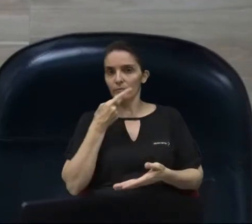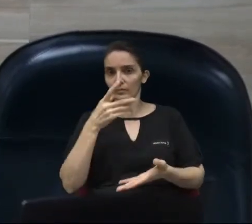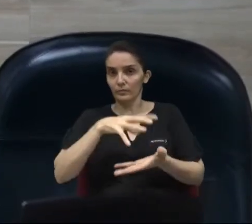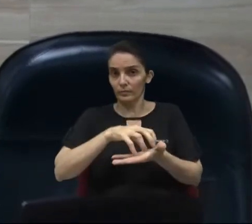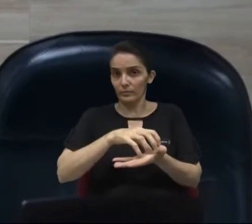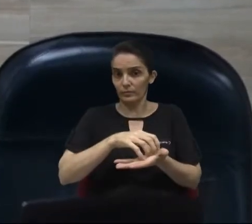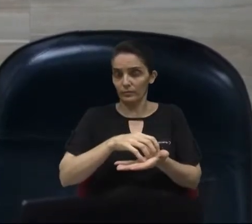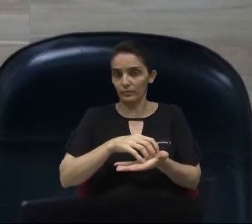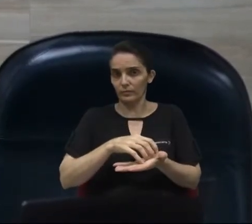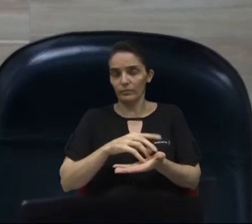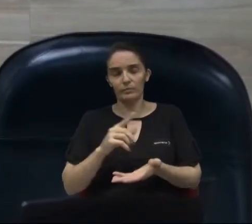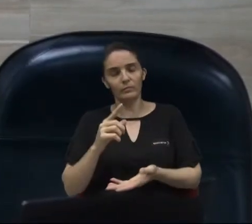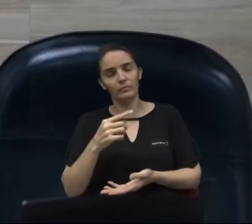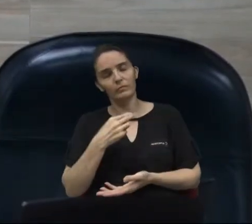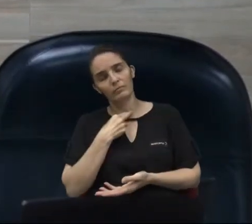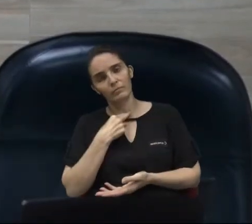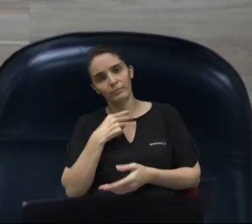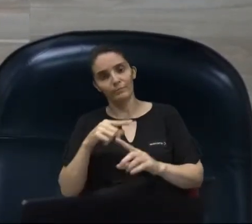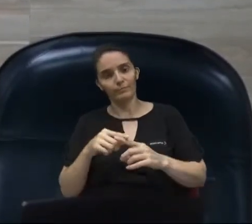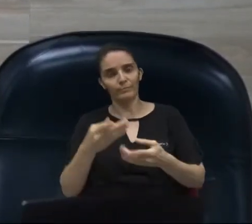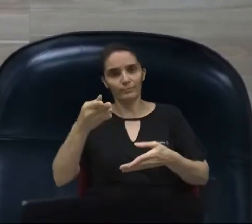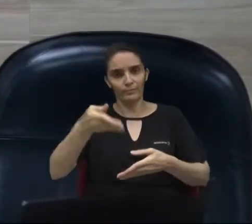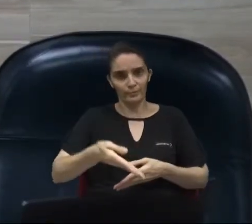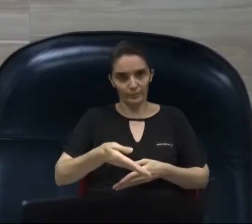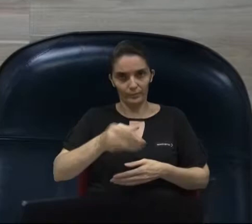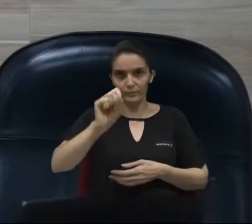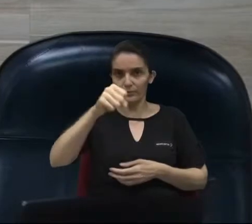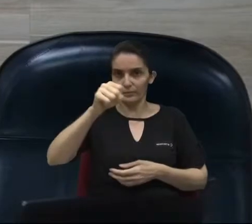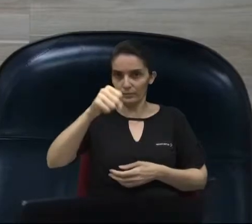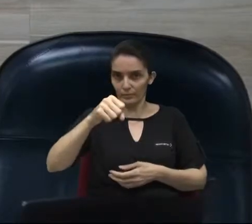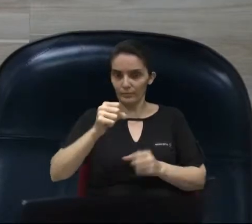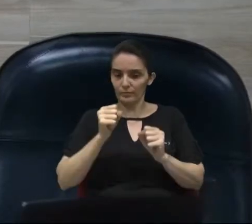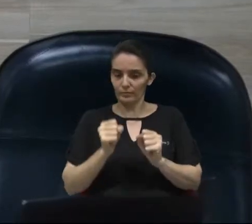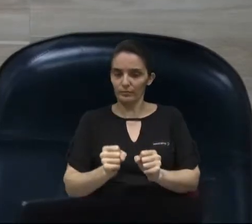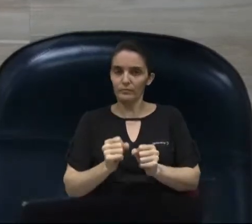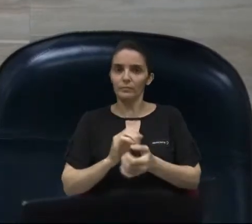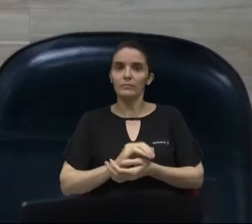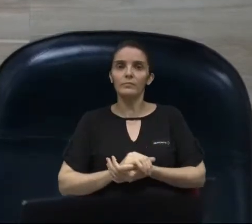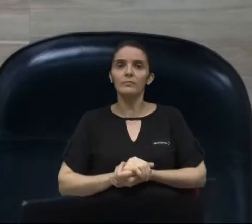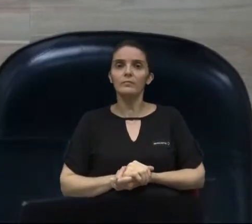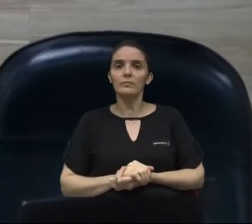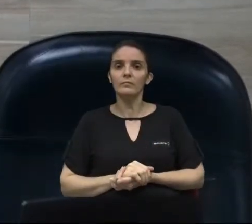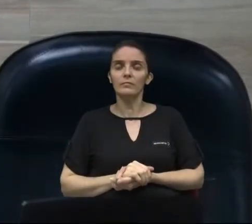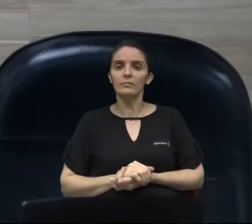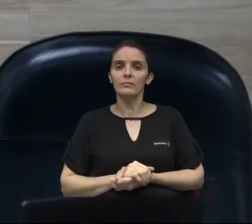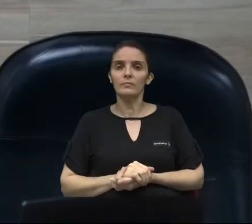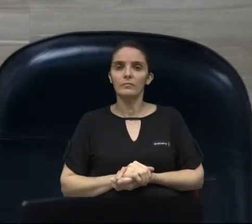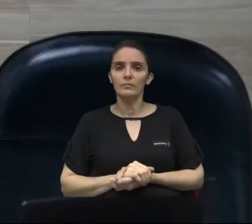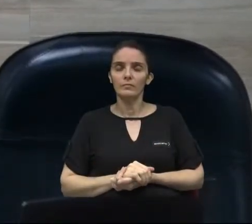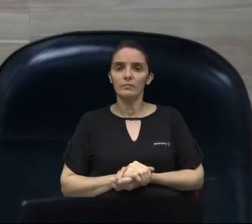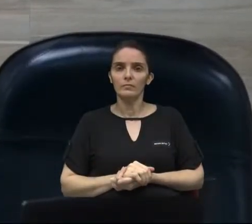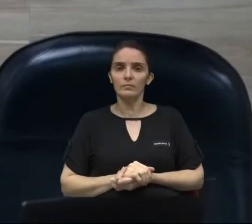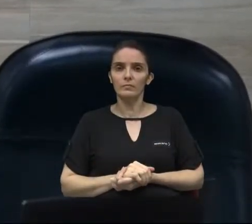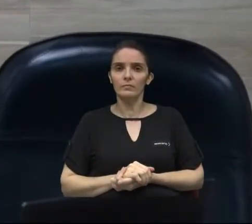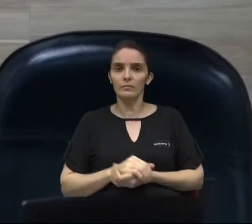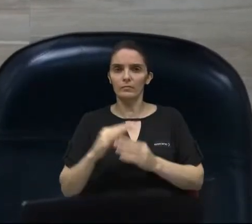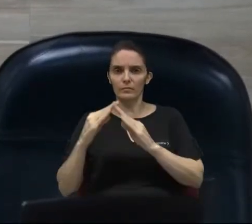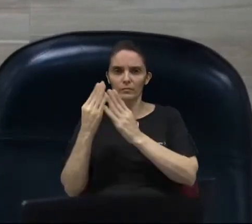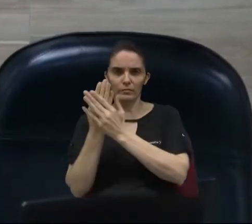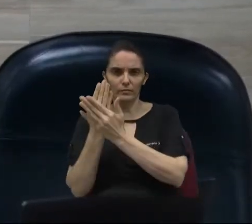Mas hoje, com a aprovação de vocês, temos para onde encaminhar. Sei que as